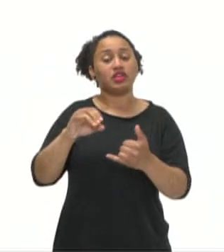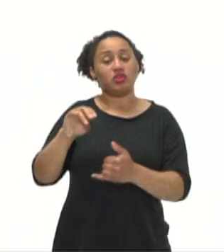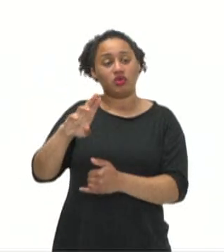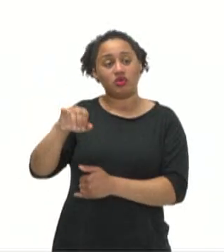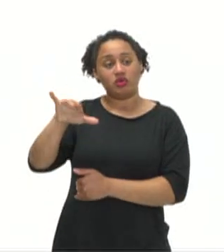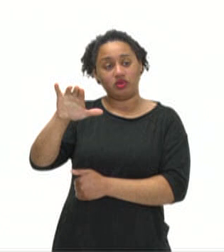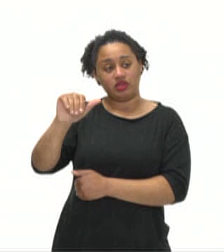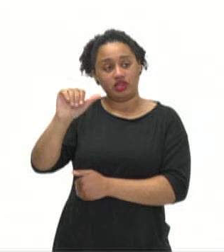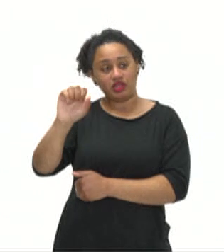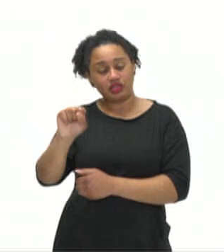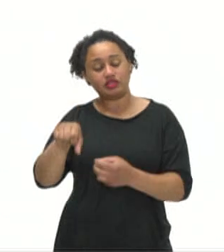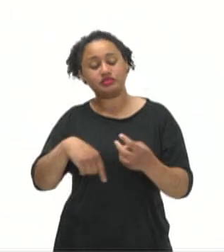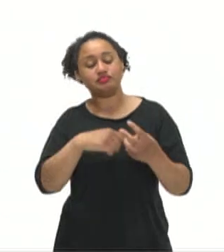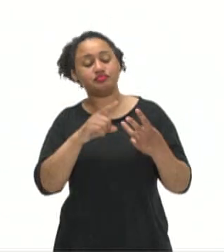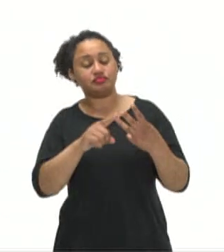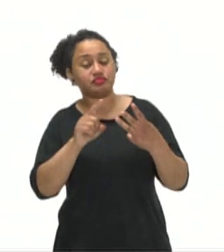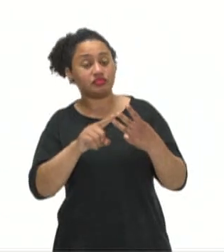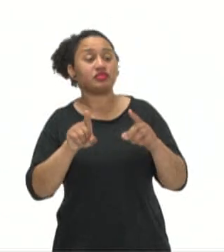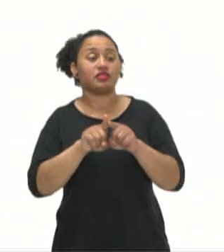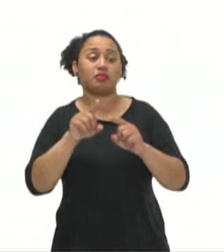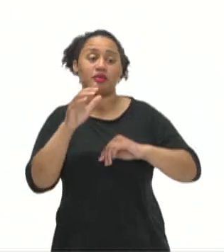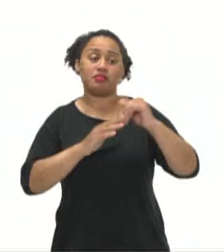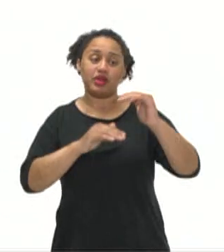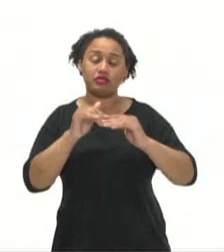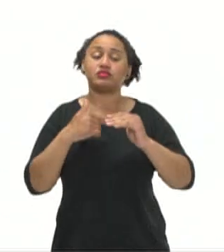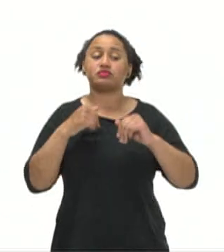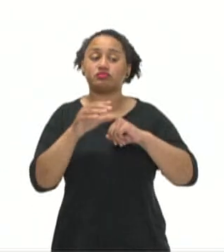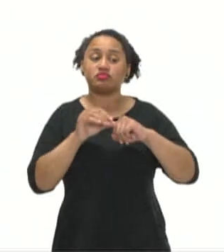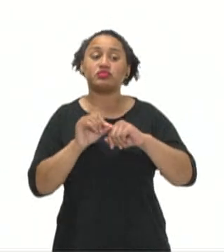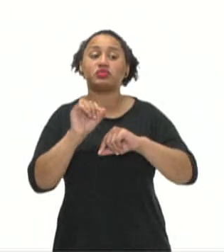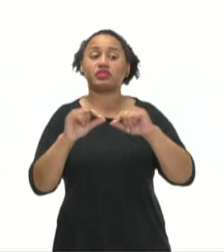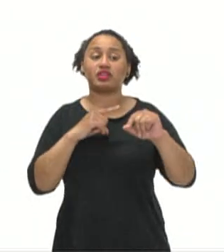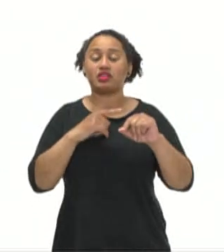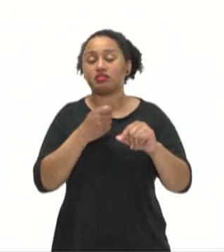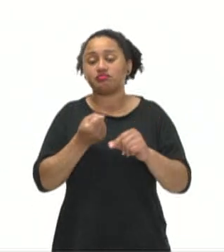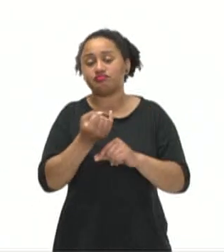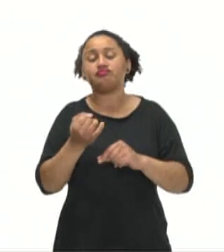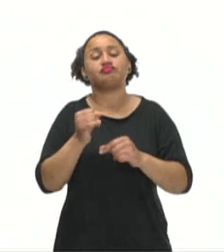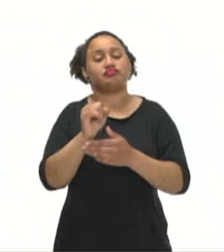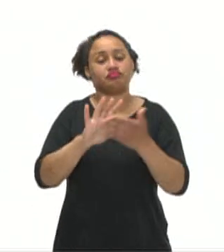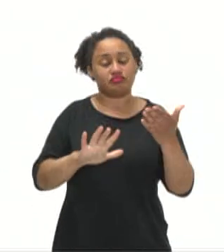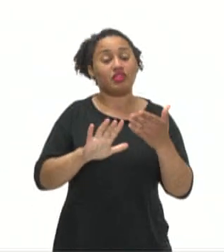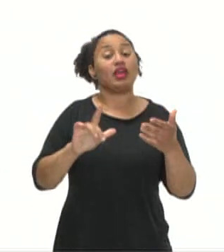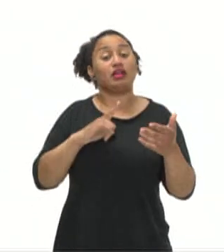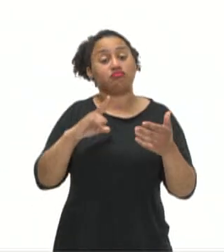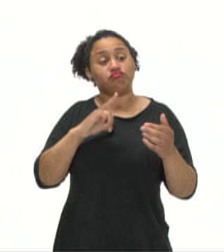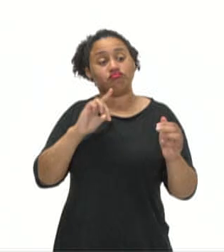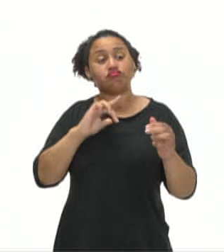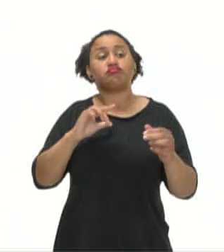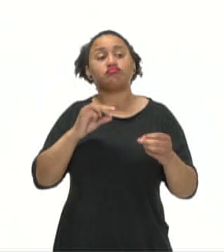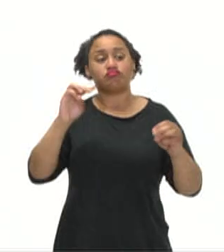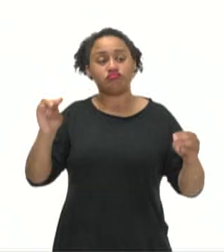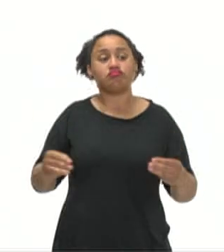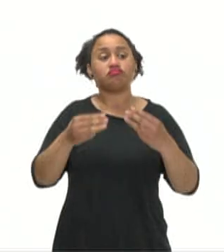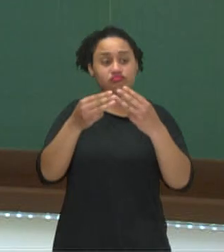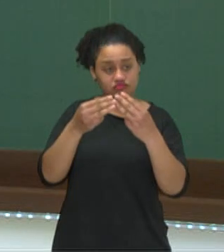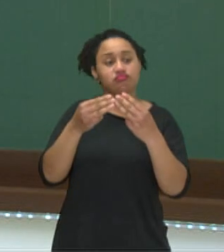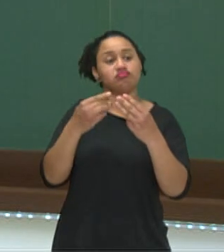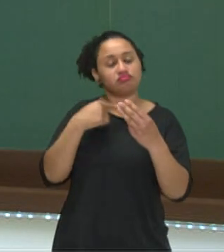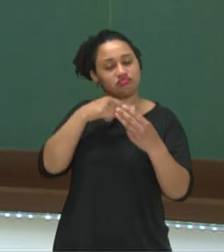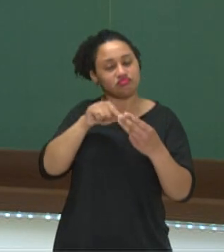eletrovalentes e praticar o conhecimento com atividades. E aqui temos uma molécula do nicotinato de cromo 3,